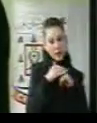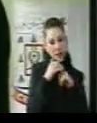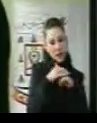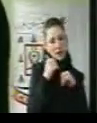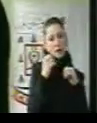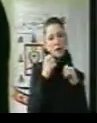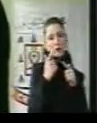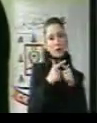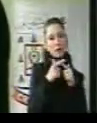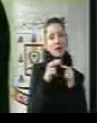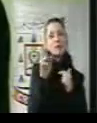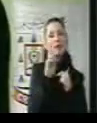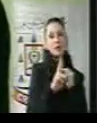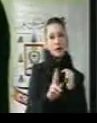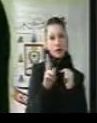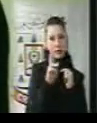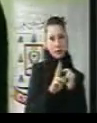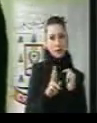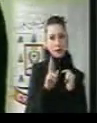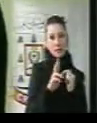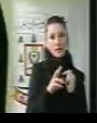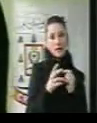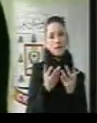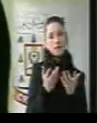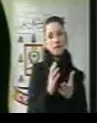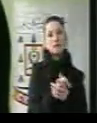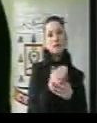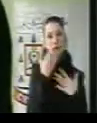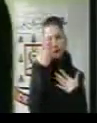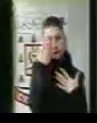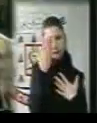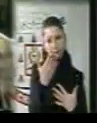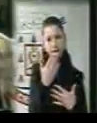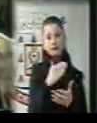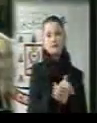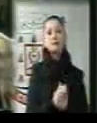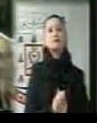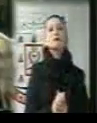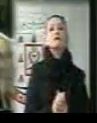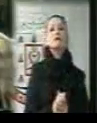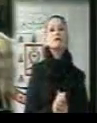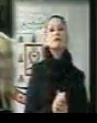e com certeza será bem-vindo esse atendimento. Obrigado, senhor presidente.